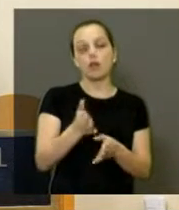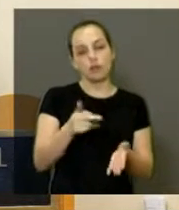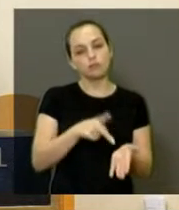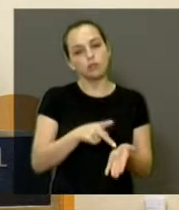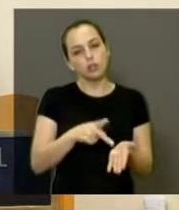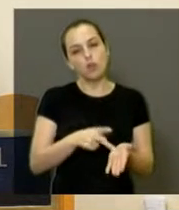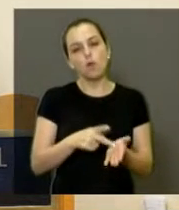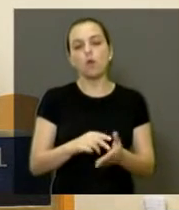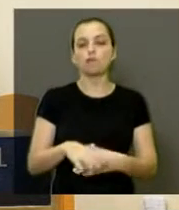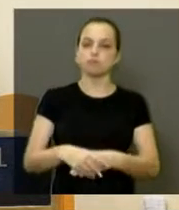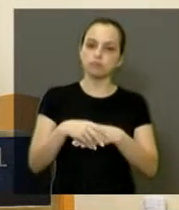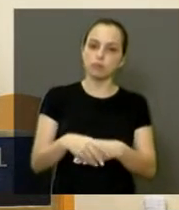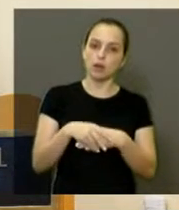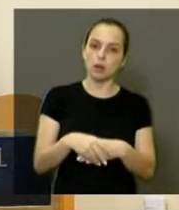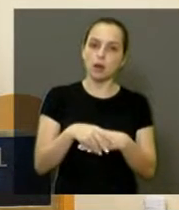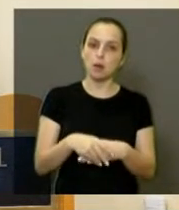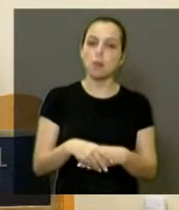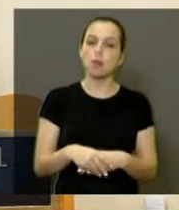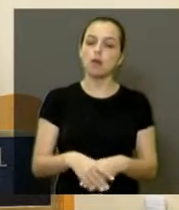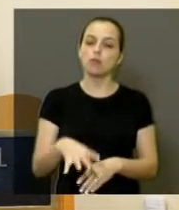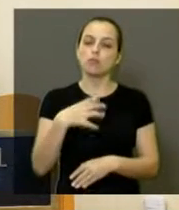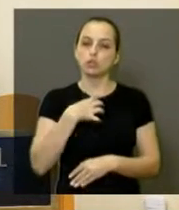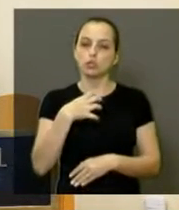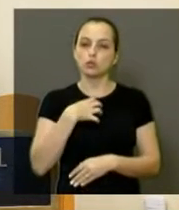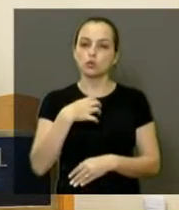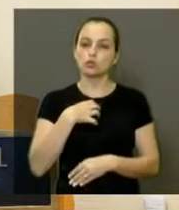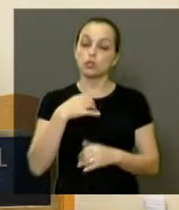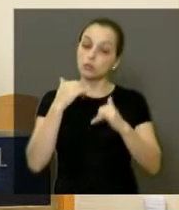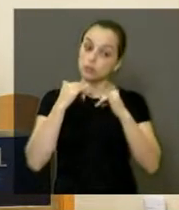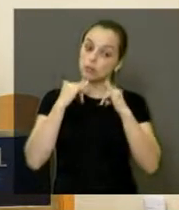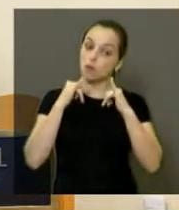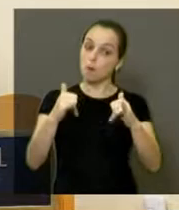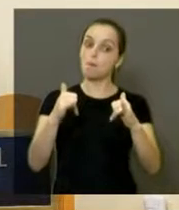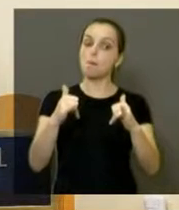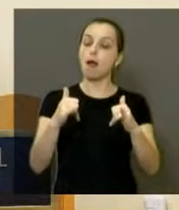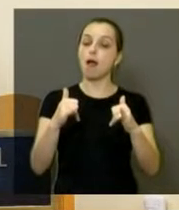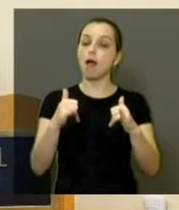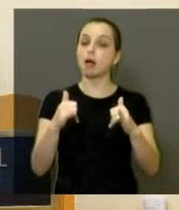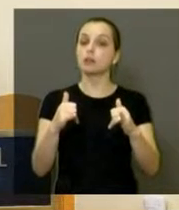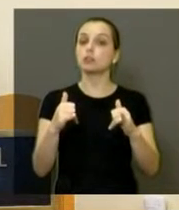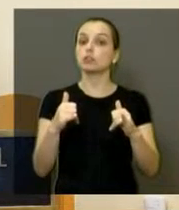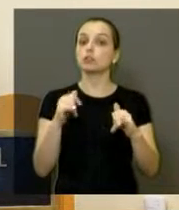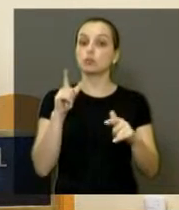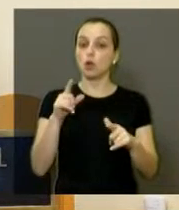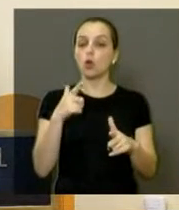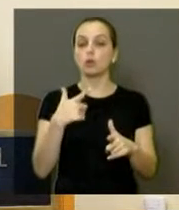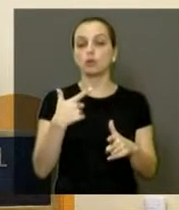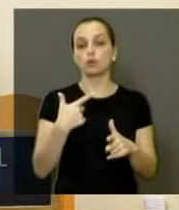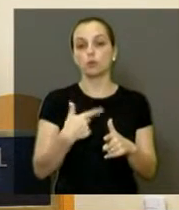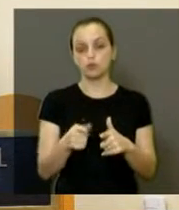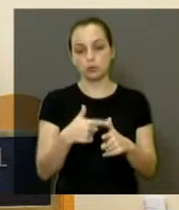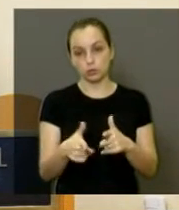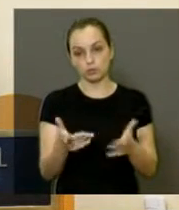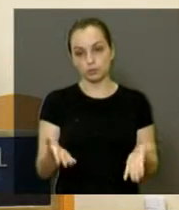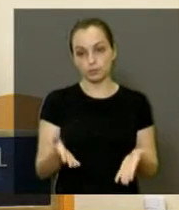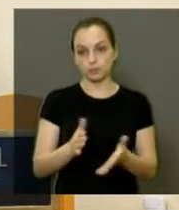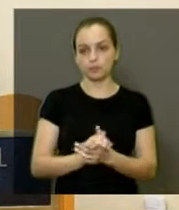parabenizar, vereador. Foi uma forma, inclusive, de se informar e se atualizar sobre o assunto.